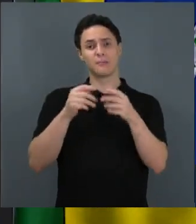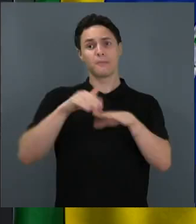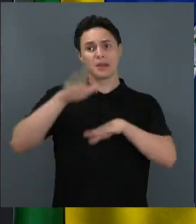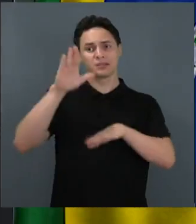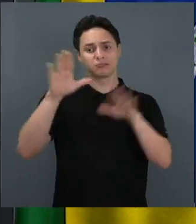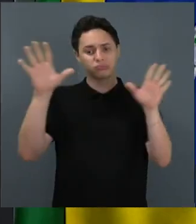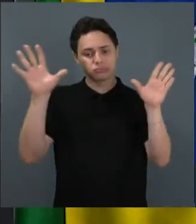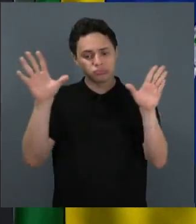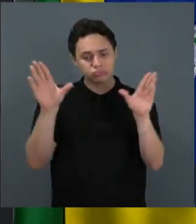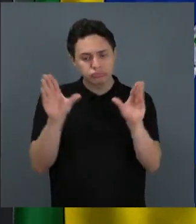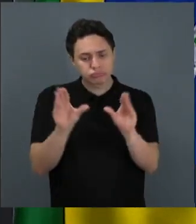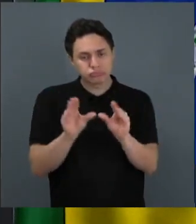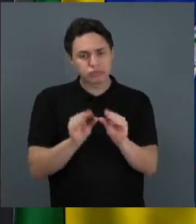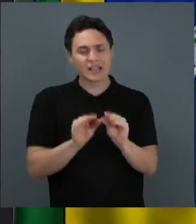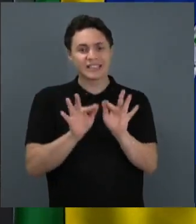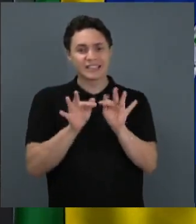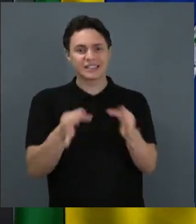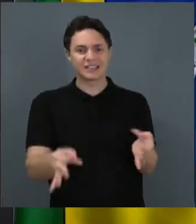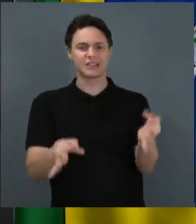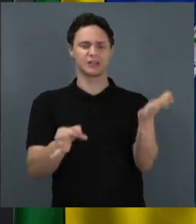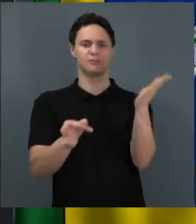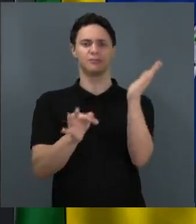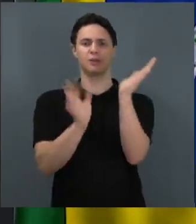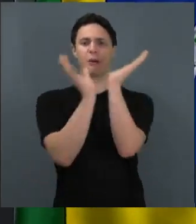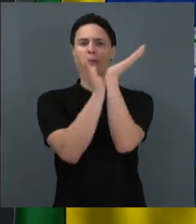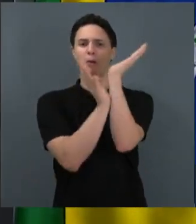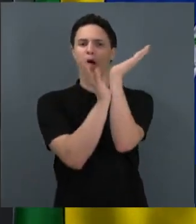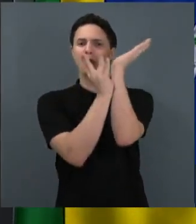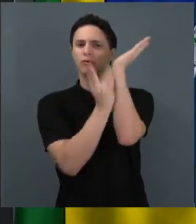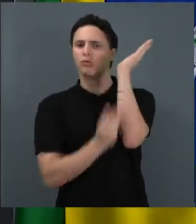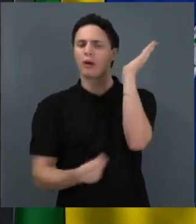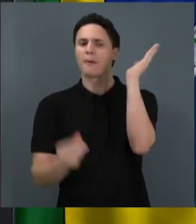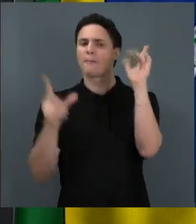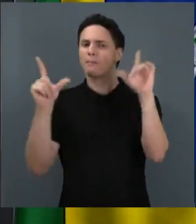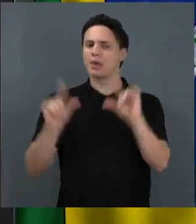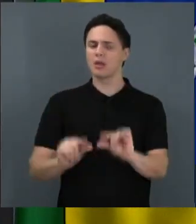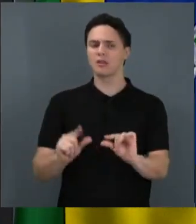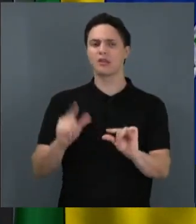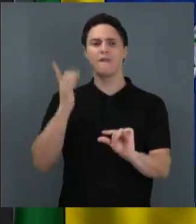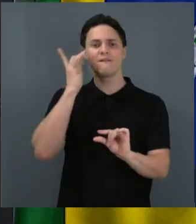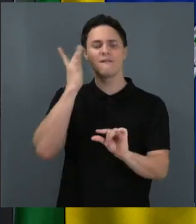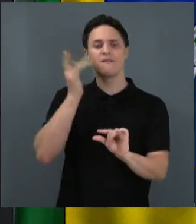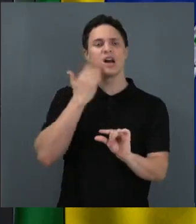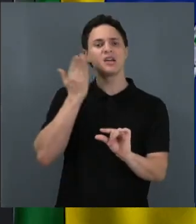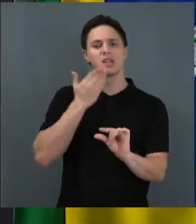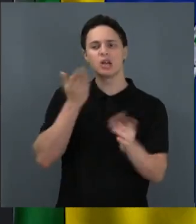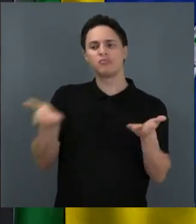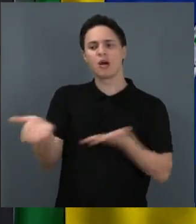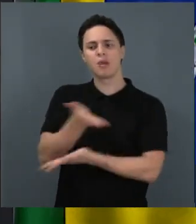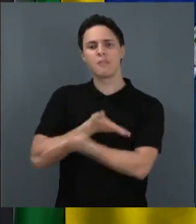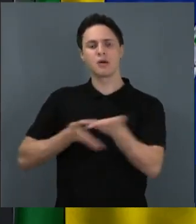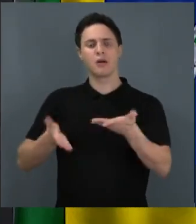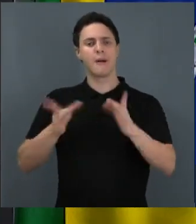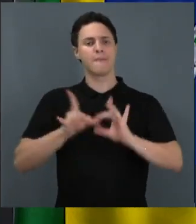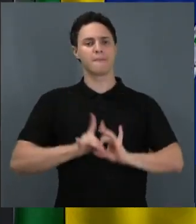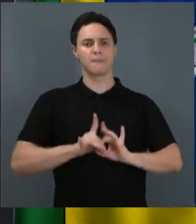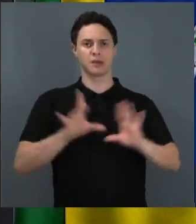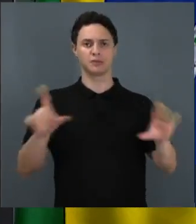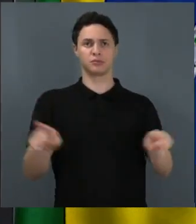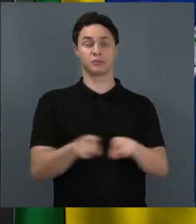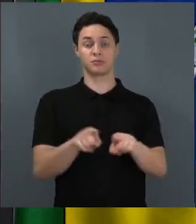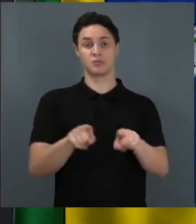de desburocratizar, de facilitar as transações comerciais, de permitirmos